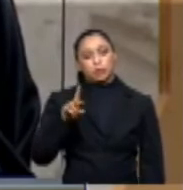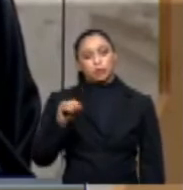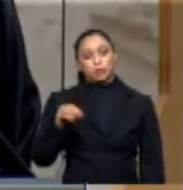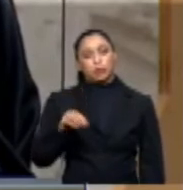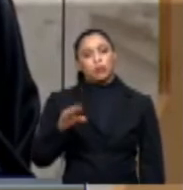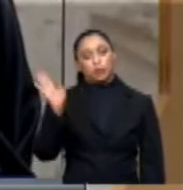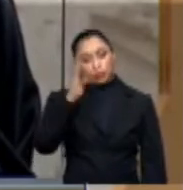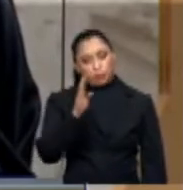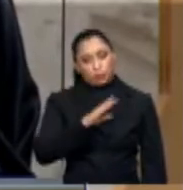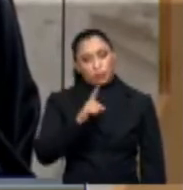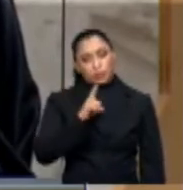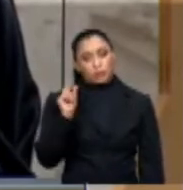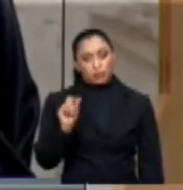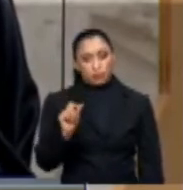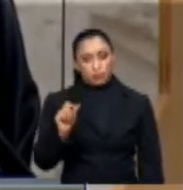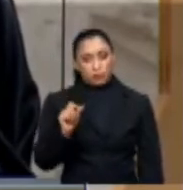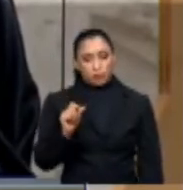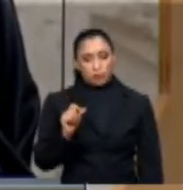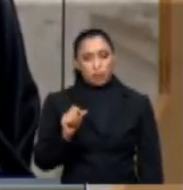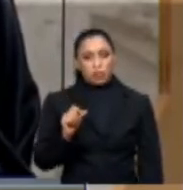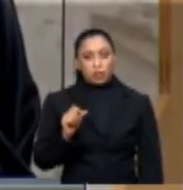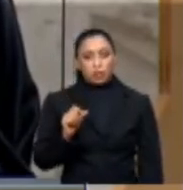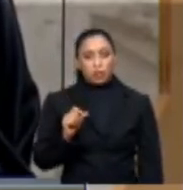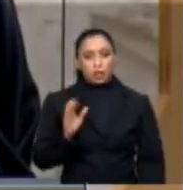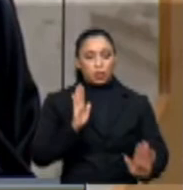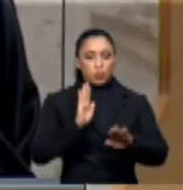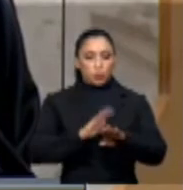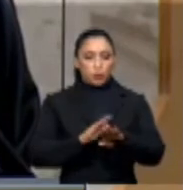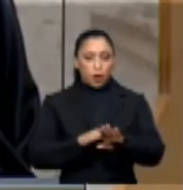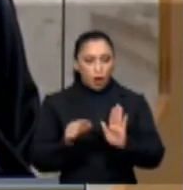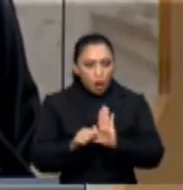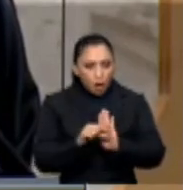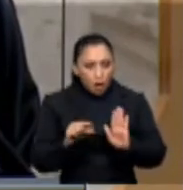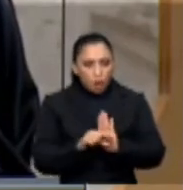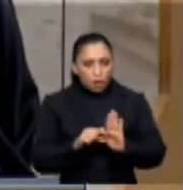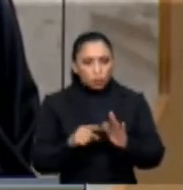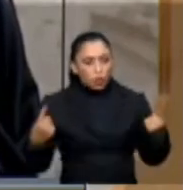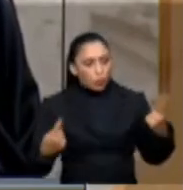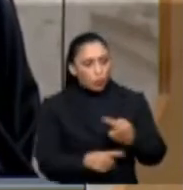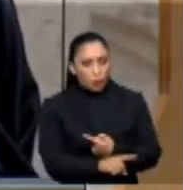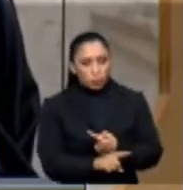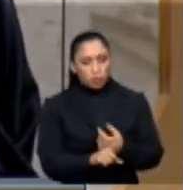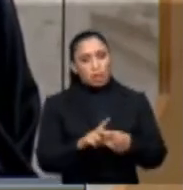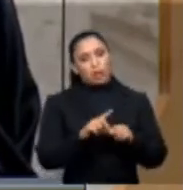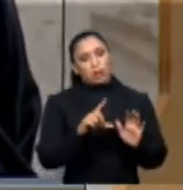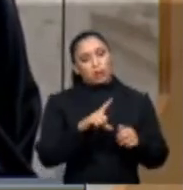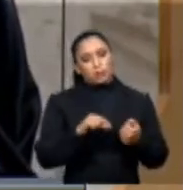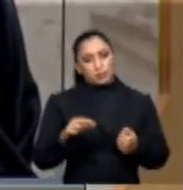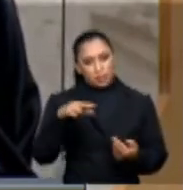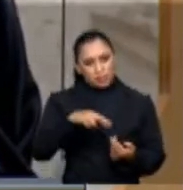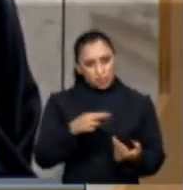peça vestibular, sustenta o autor haver ofensa aos artigos 2º, 5º, caput,